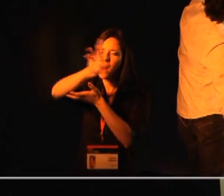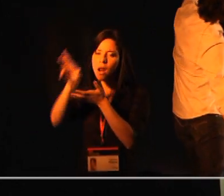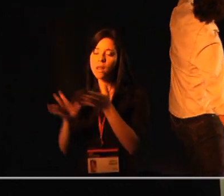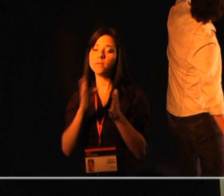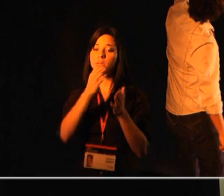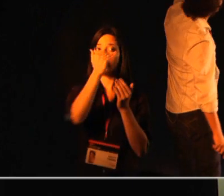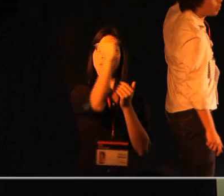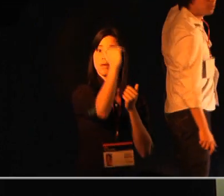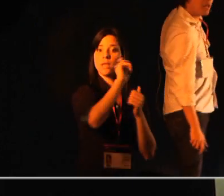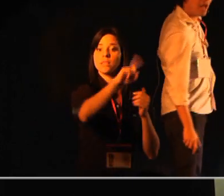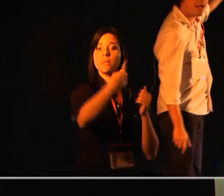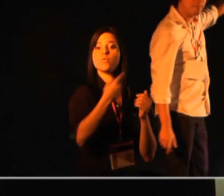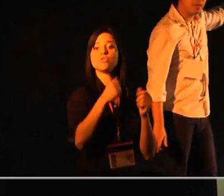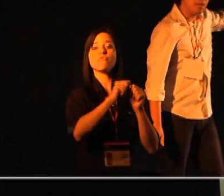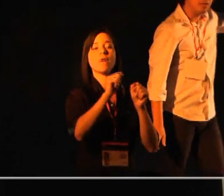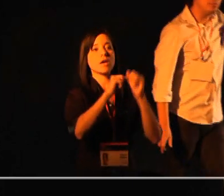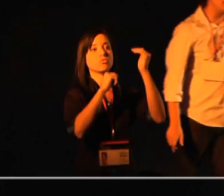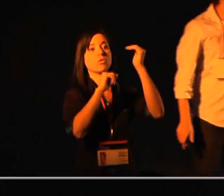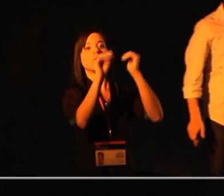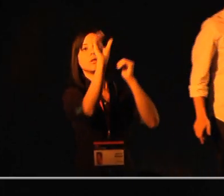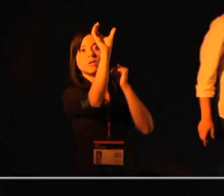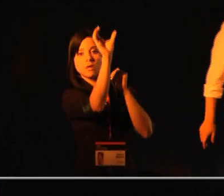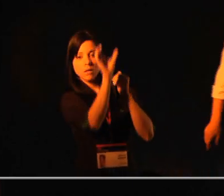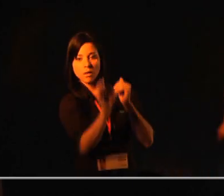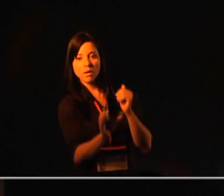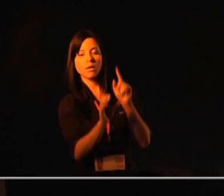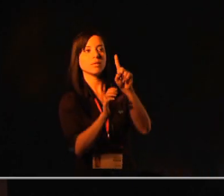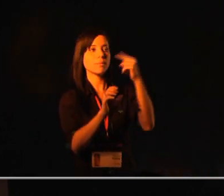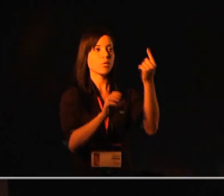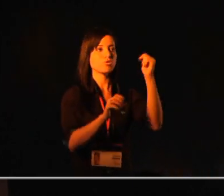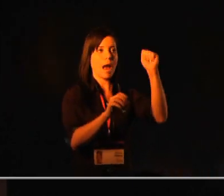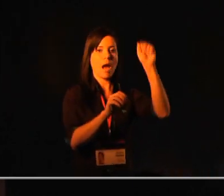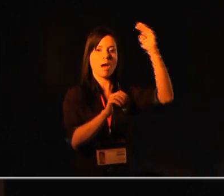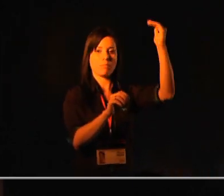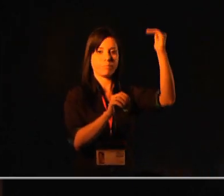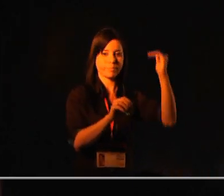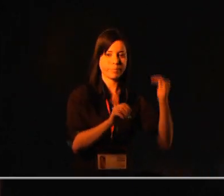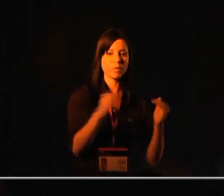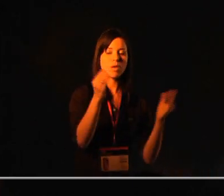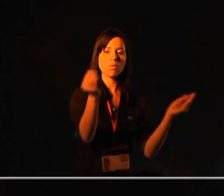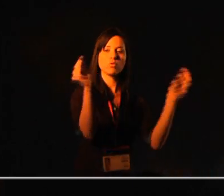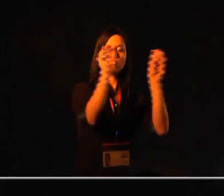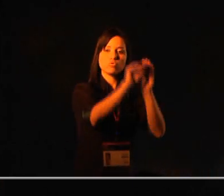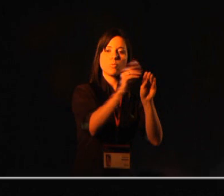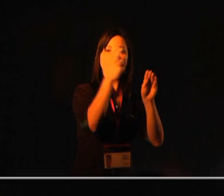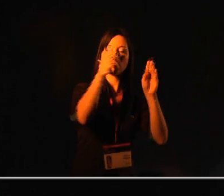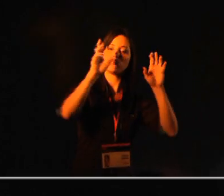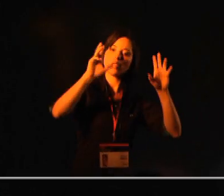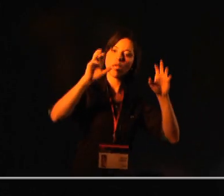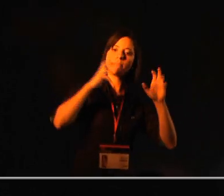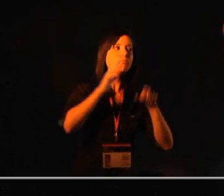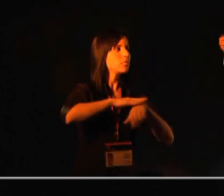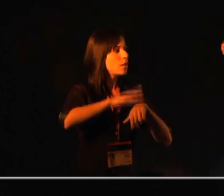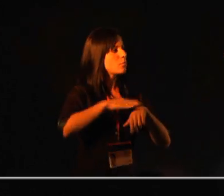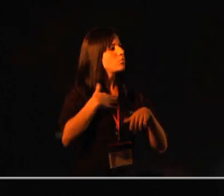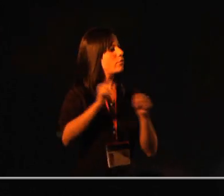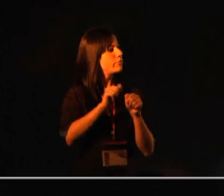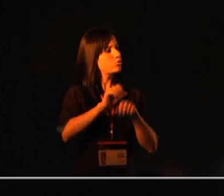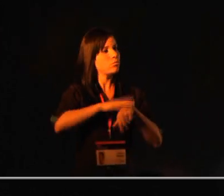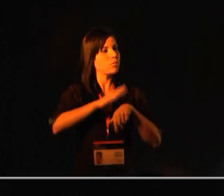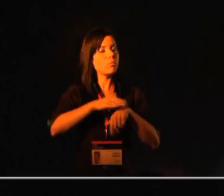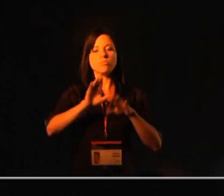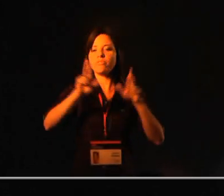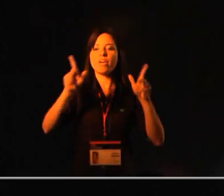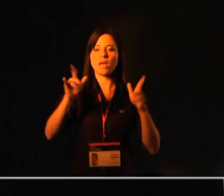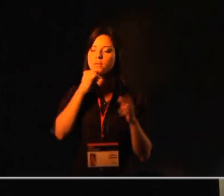eu faço uma ordenação pela coluna A, de modo a juntar as ideias do mesmo tema que eu posso ter tido em épocas totalmente diferentes. Uma ideia